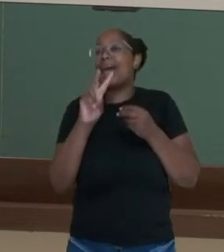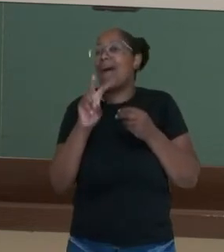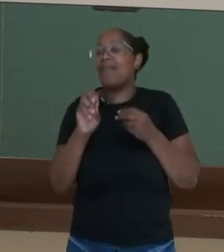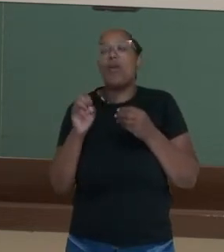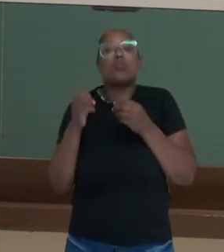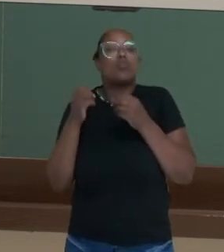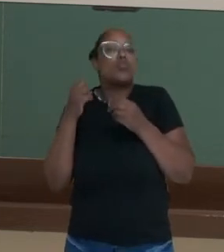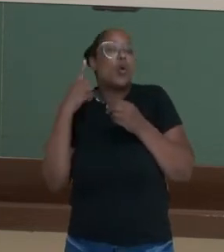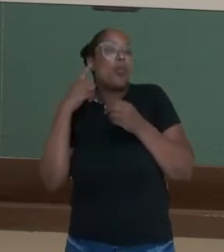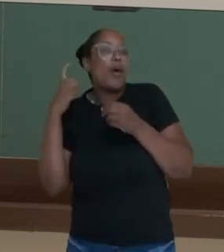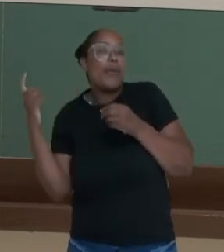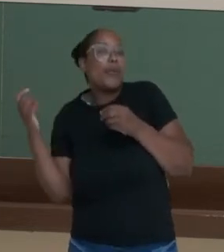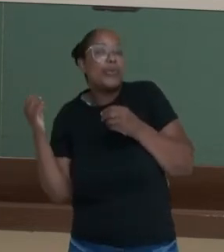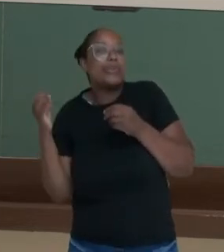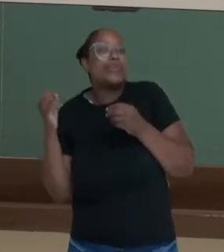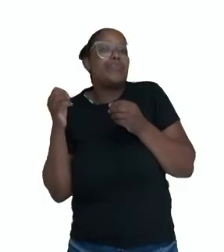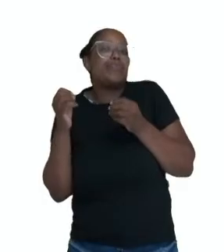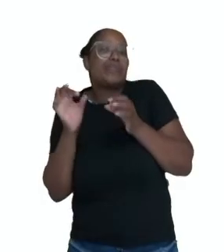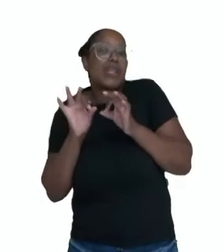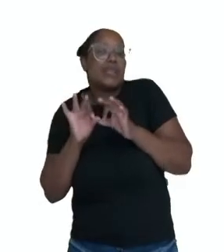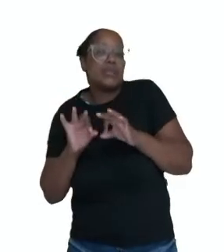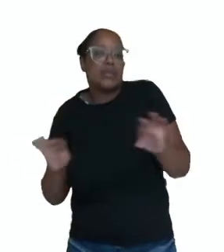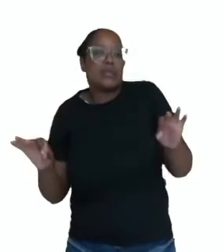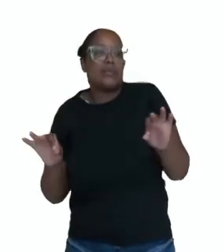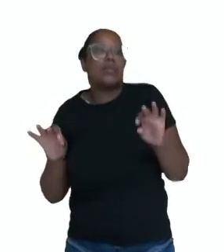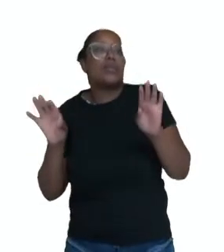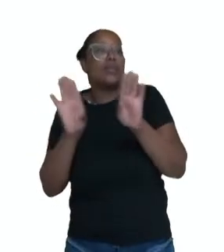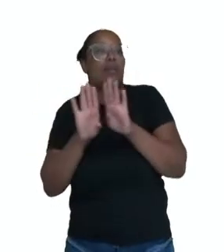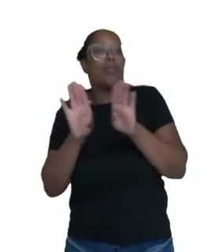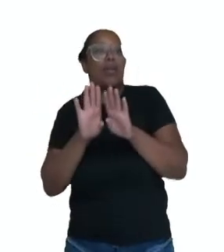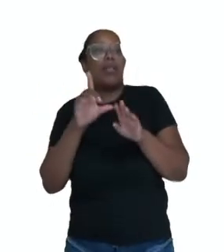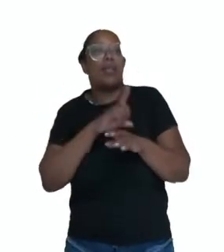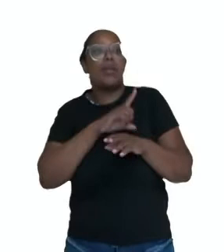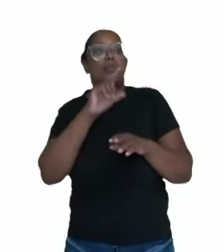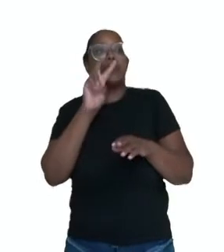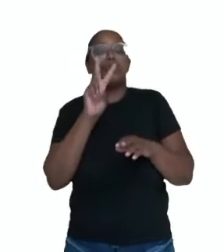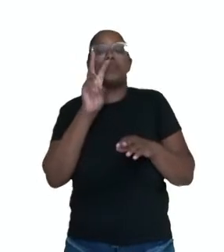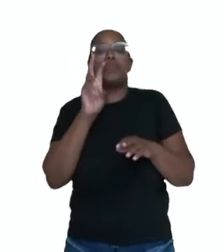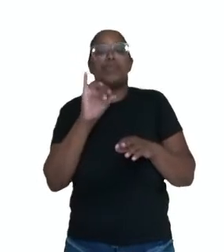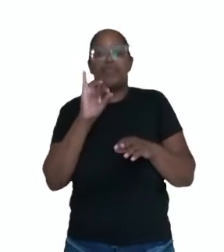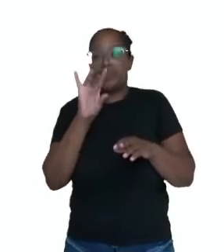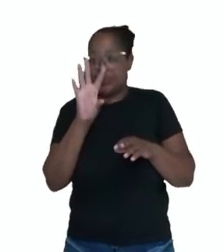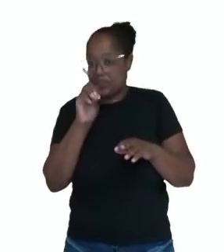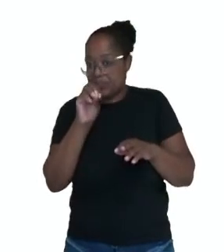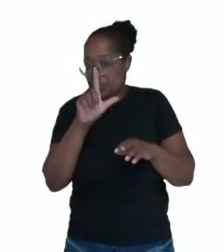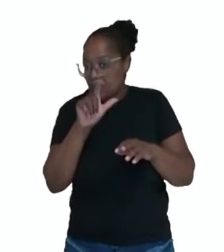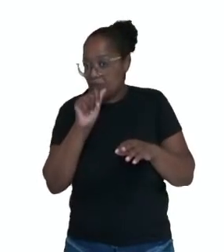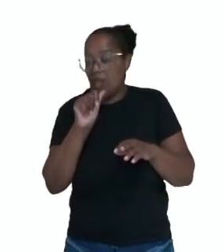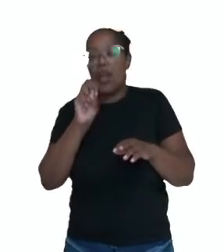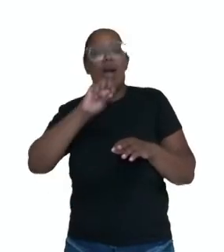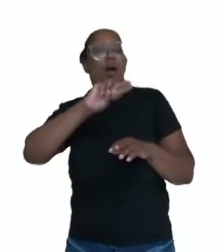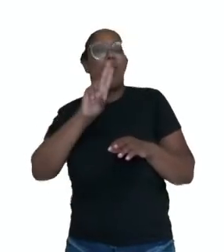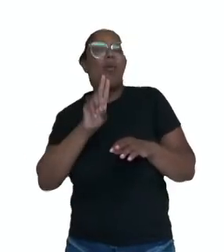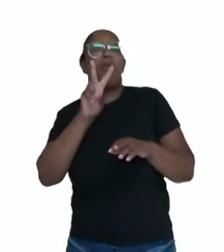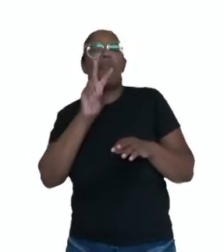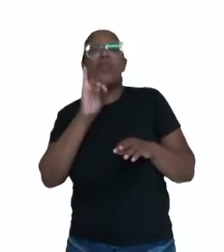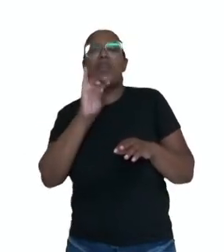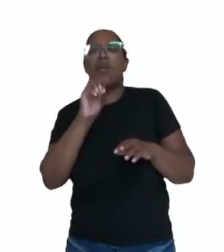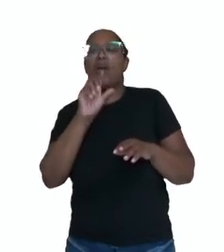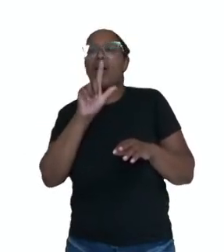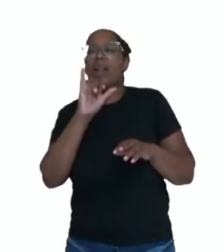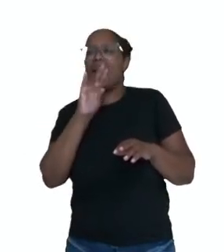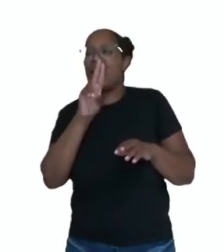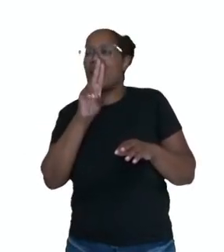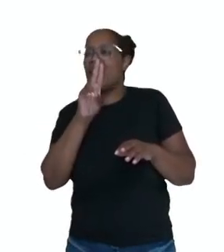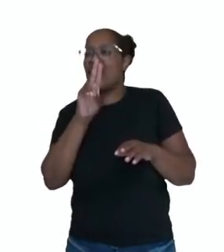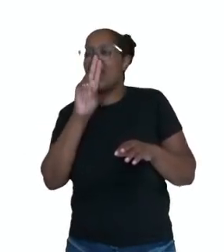médio. Além desses dois, a gente tem o viola ou violinha, que é o berimbau solo, que faz as